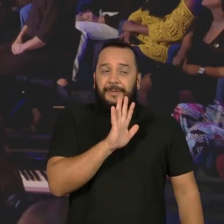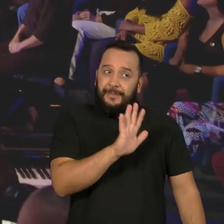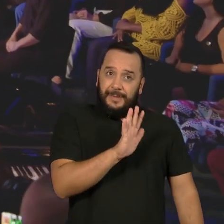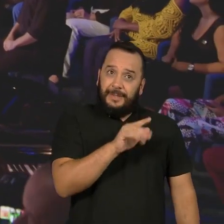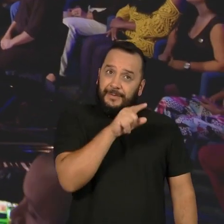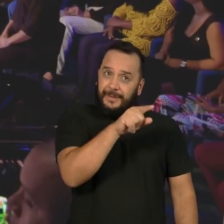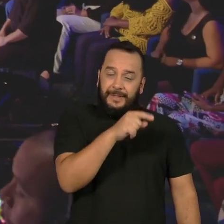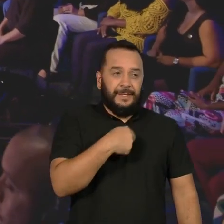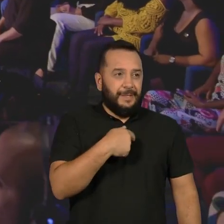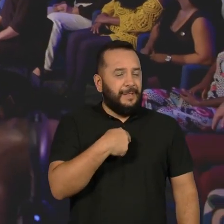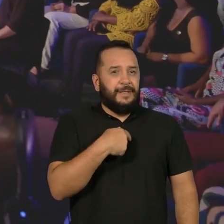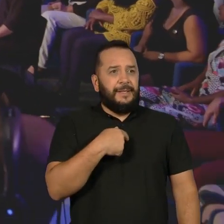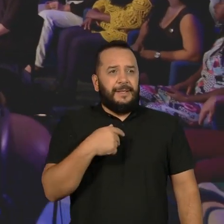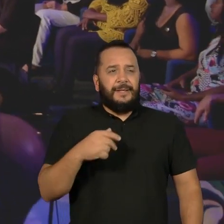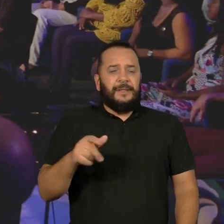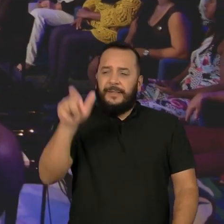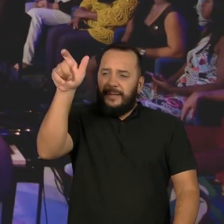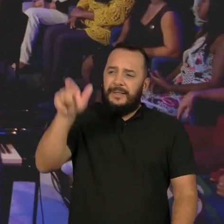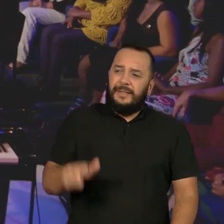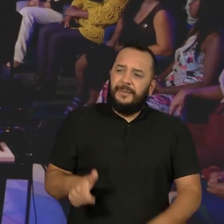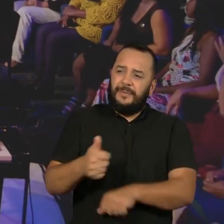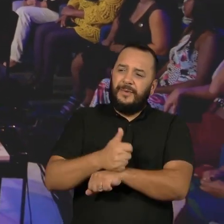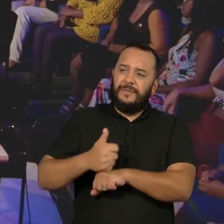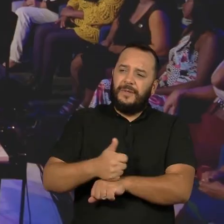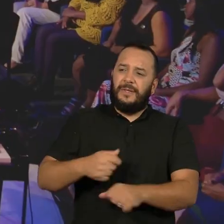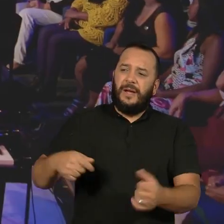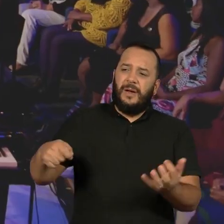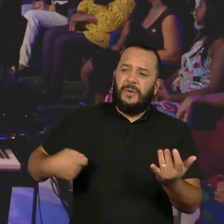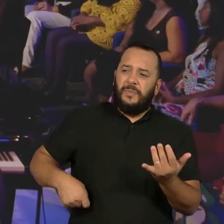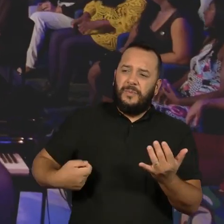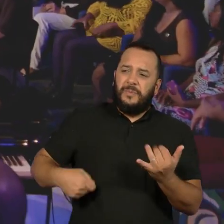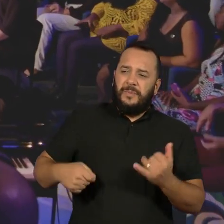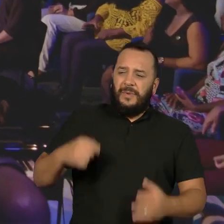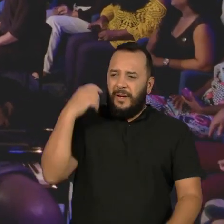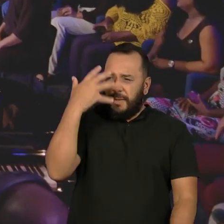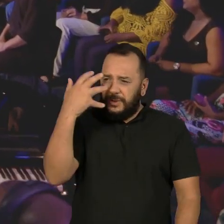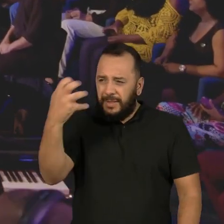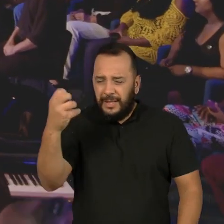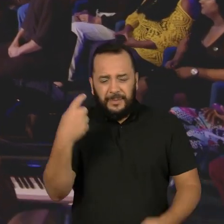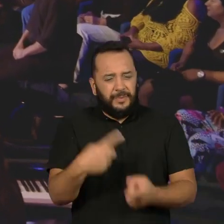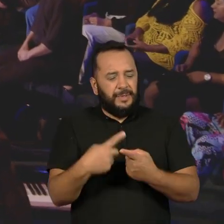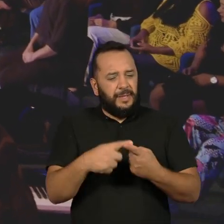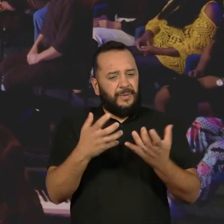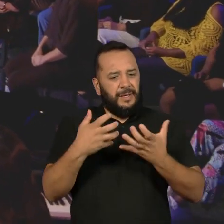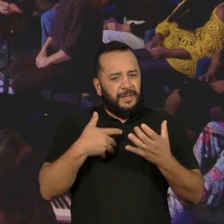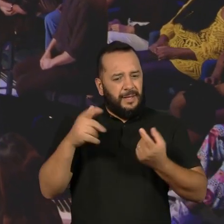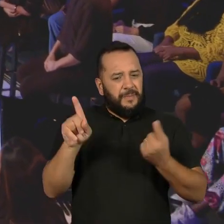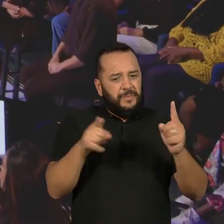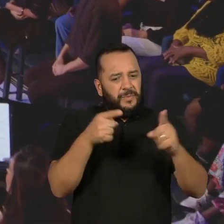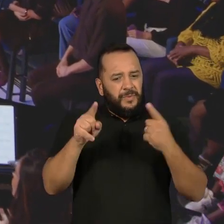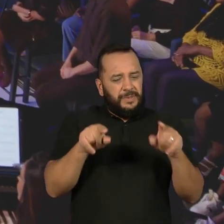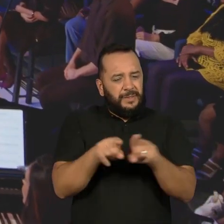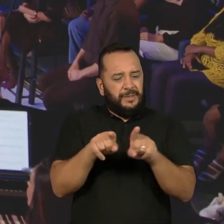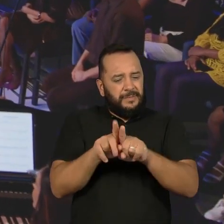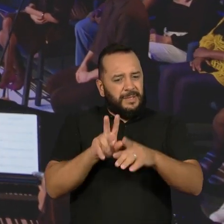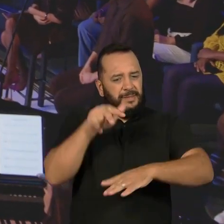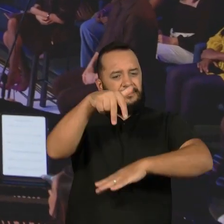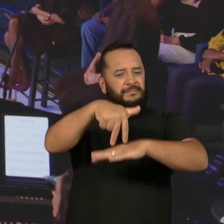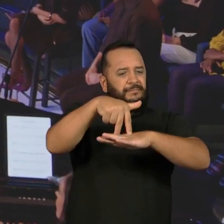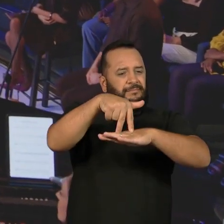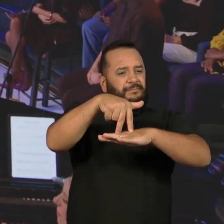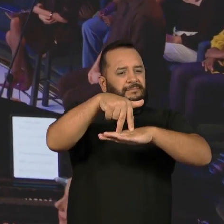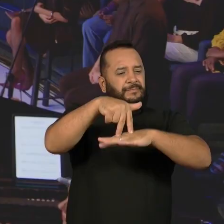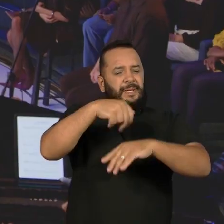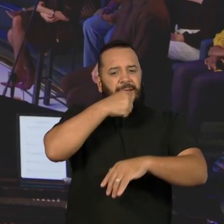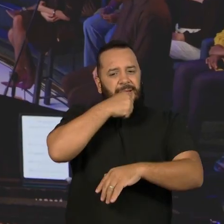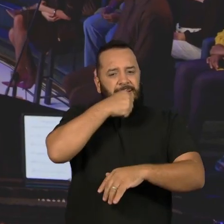você falou, me apaixonava por músico, mas eu queria a música, talvez, eu queria o palco. E muitas vezes a gente não consegue perceber